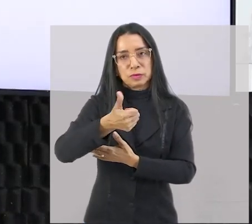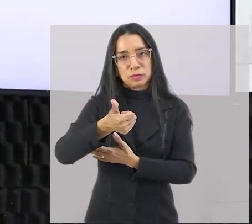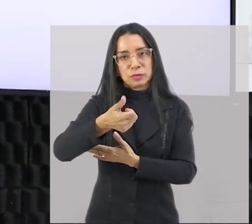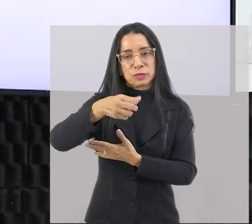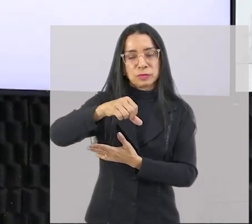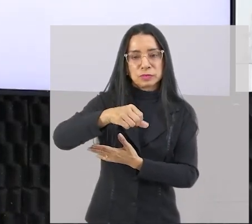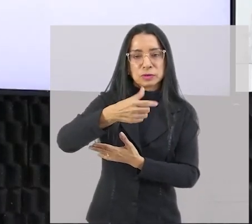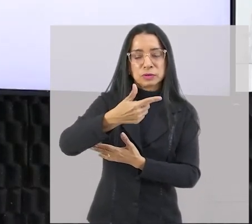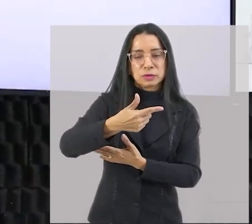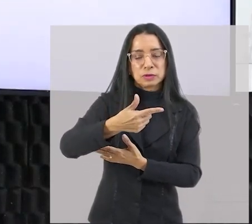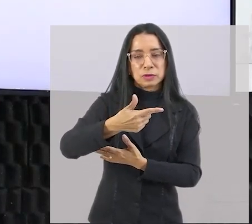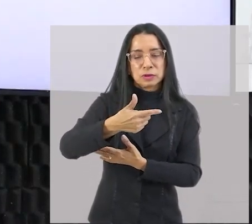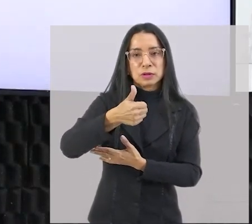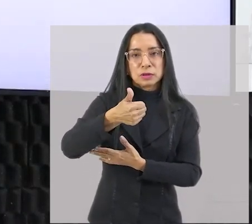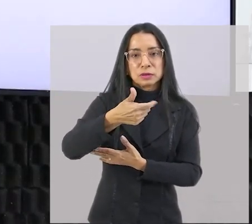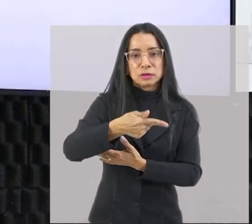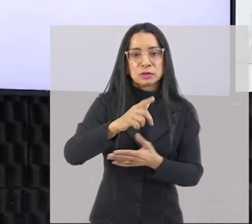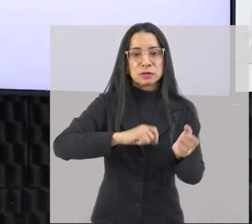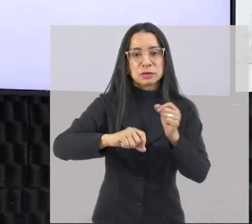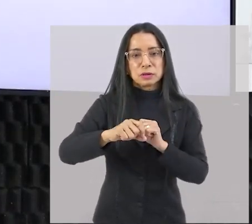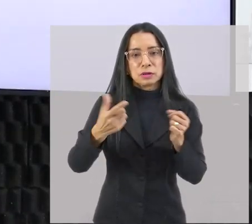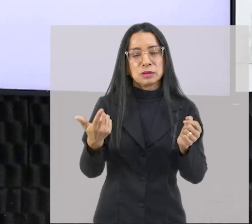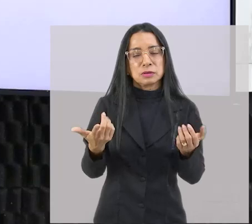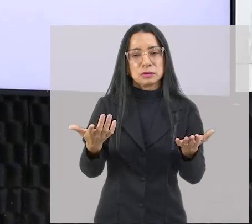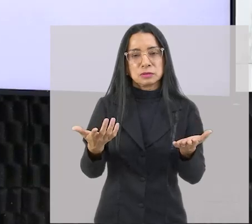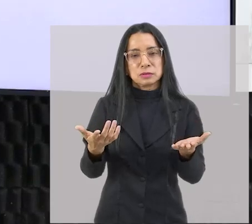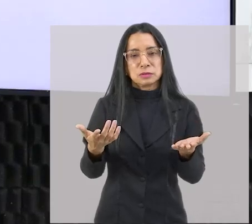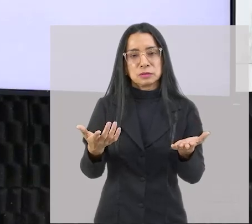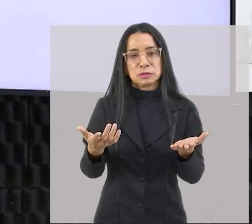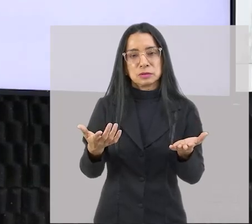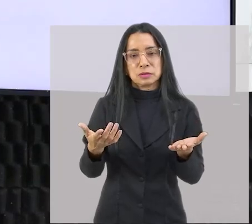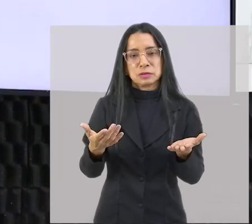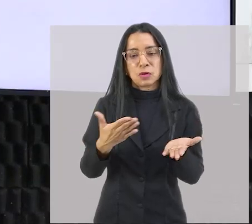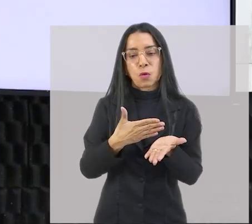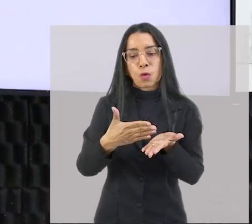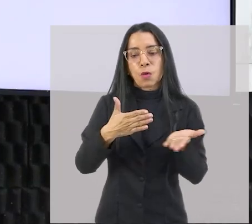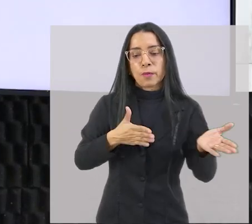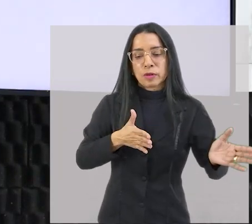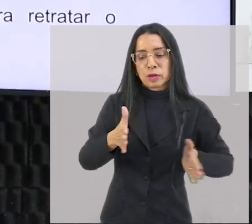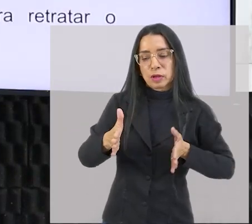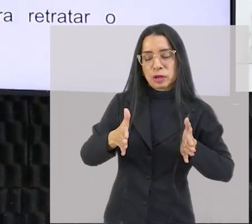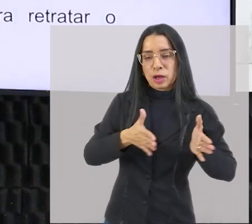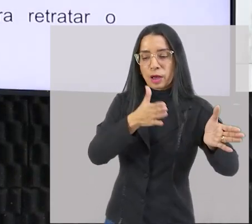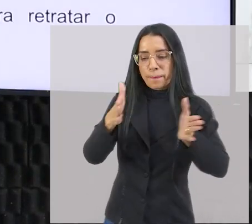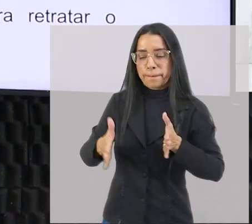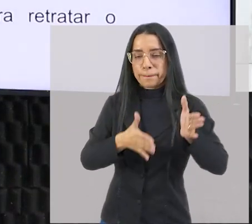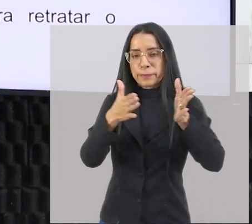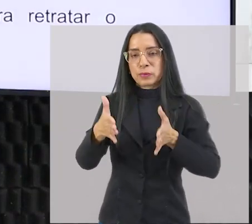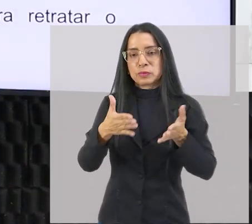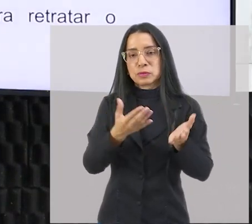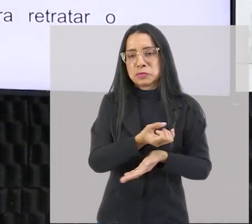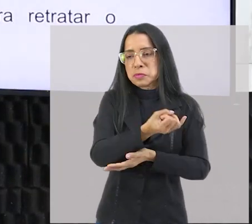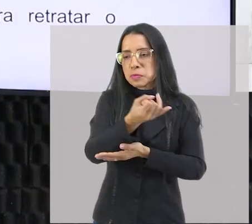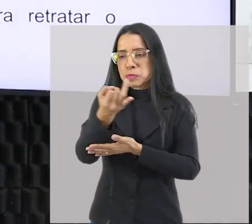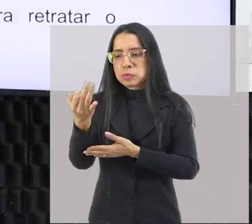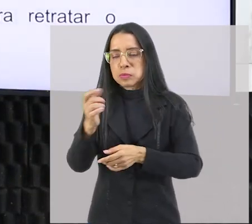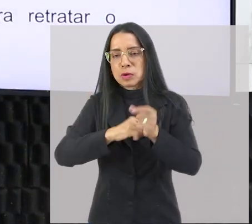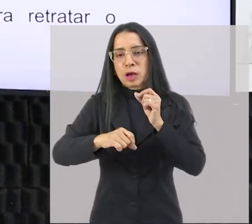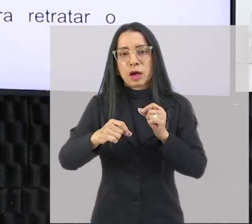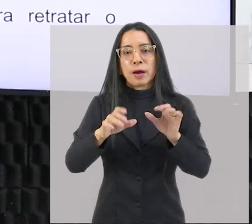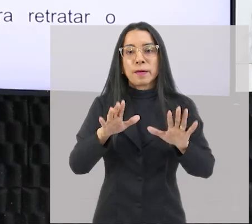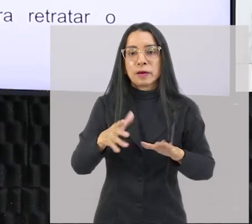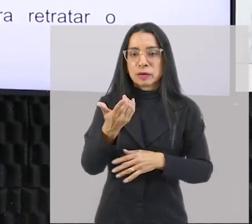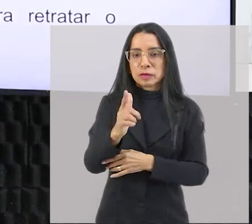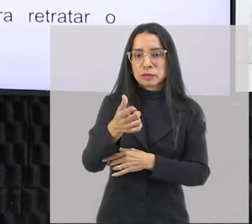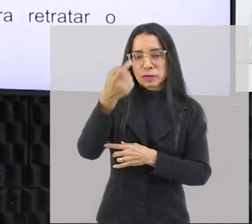1917, 1925, onde a máquina começava a produzir em grande quantidade, mas não tinha pensamento. E aí ele questiona. Essa imagem,